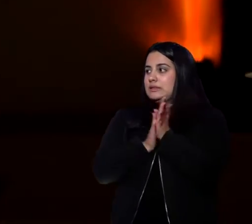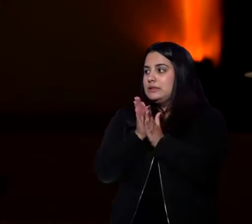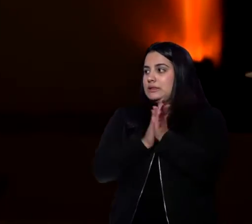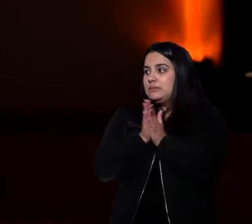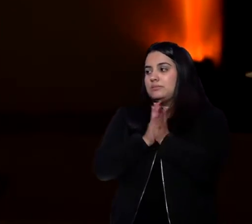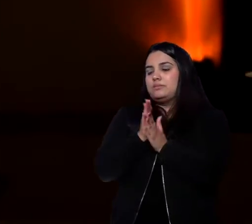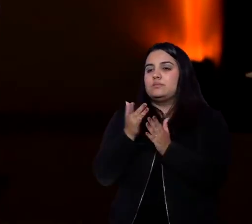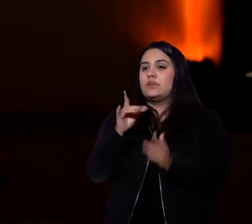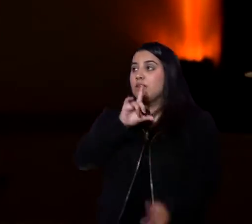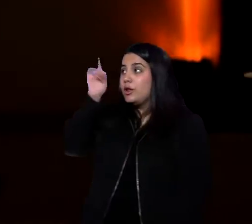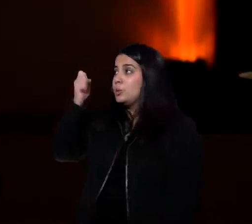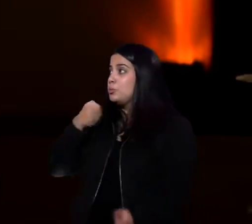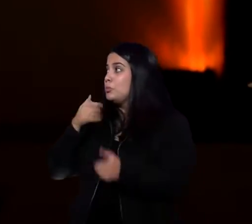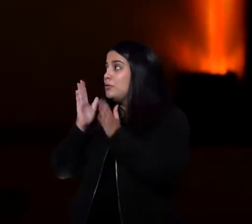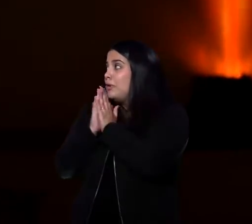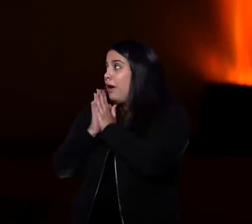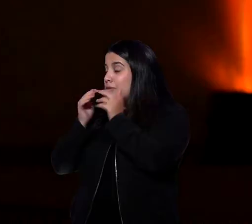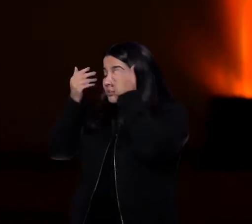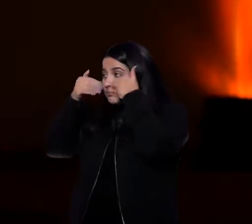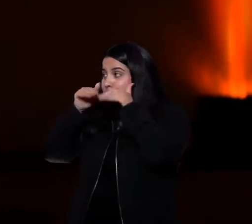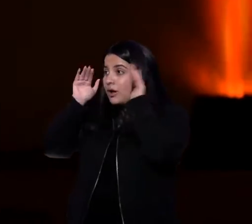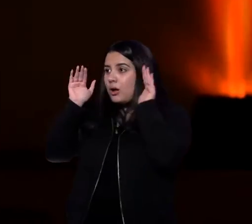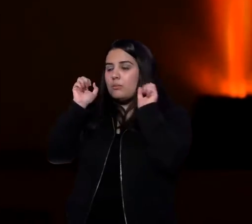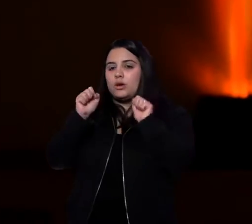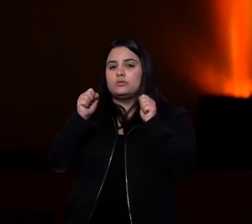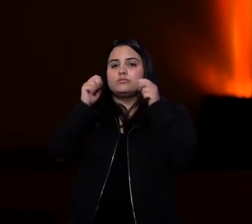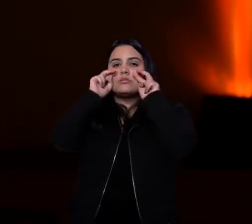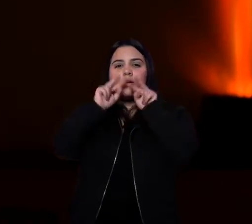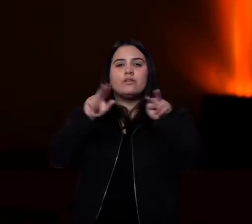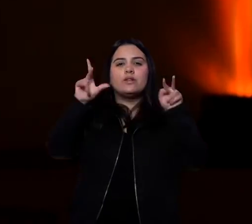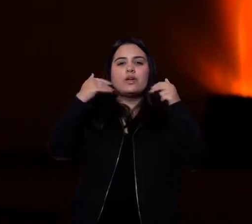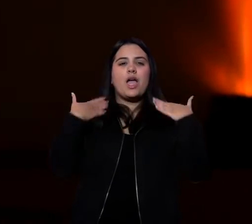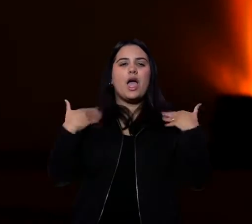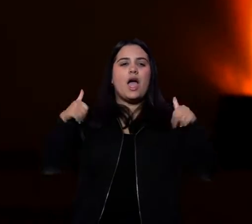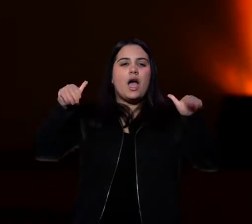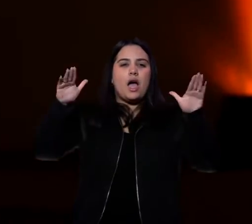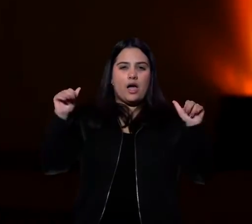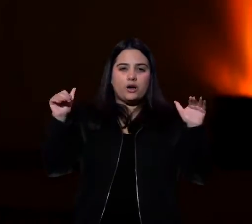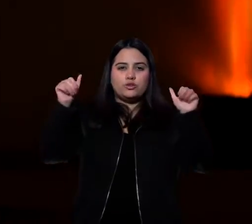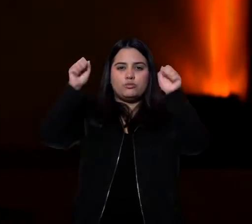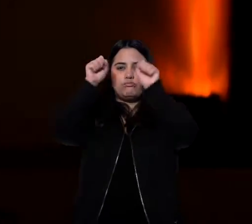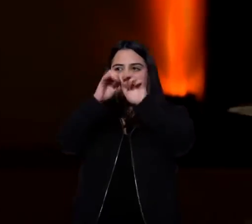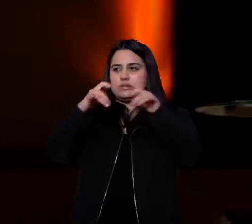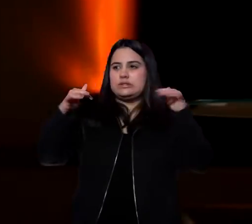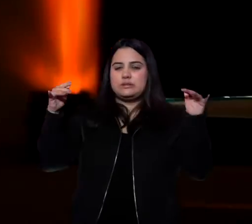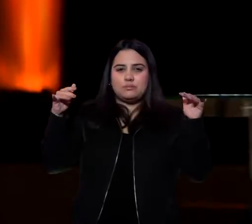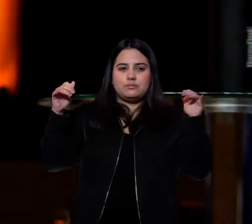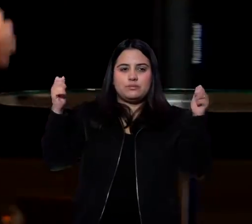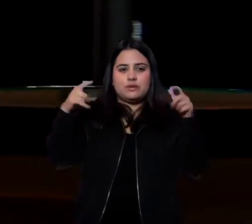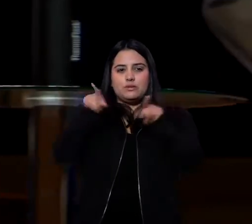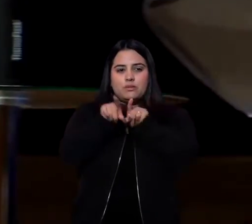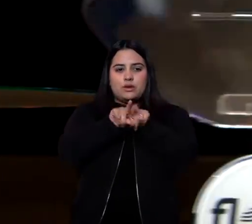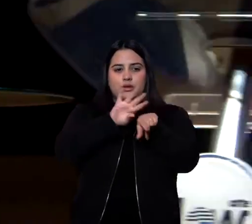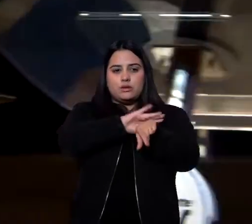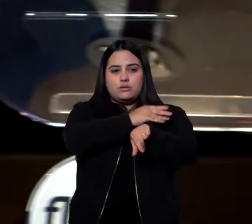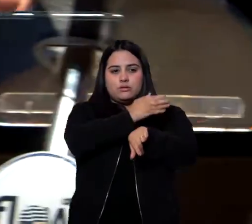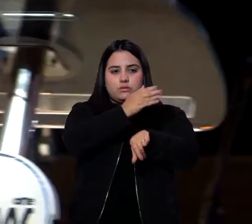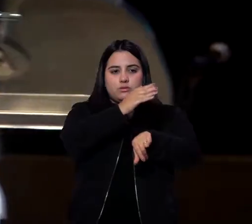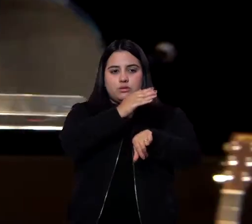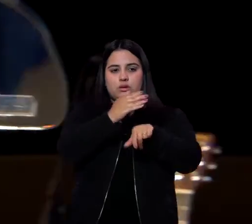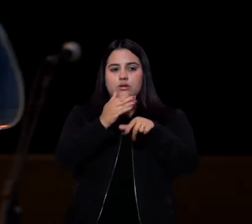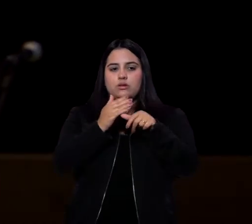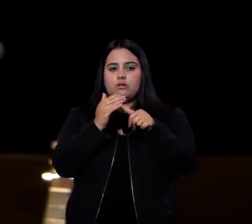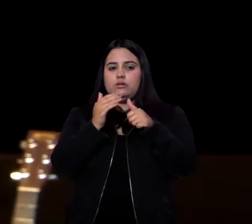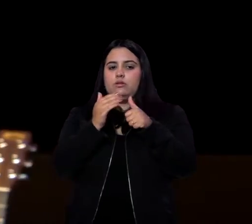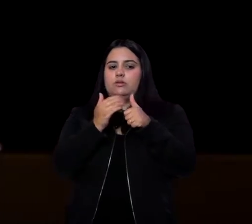abrir os olhos dele. E quando eles vêm, tem legiões de anjos assim nos céus espalhados entre as montanhas, porque Deus estava falando